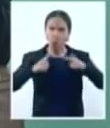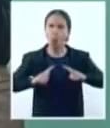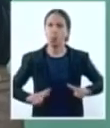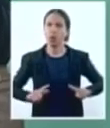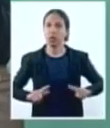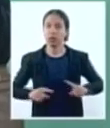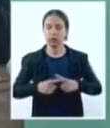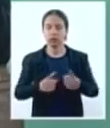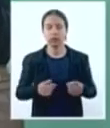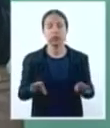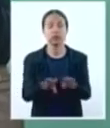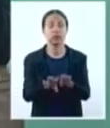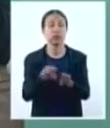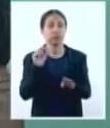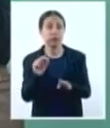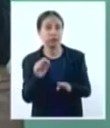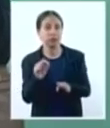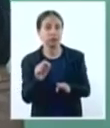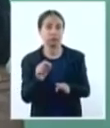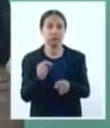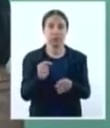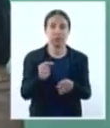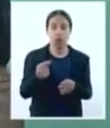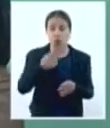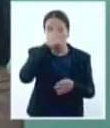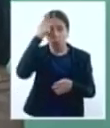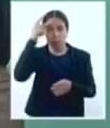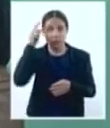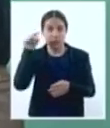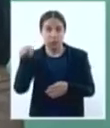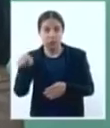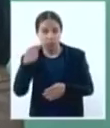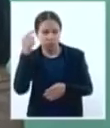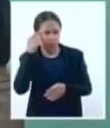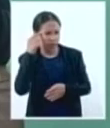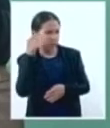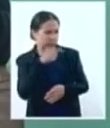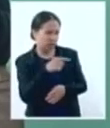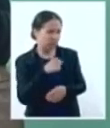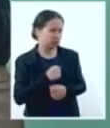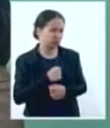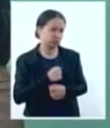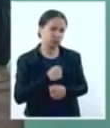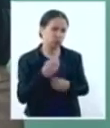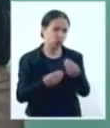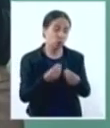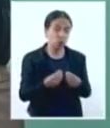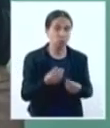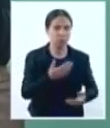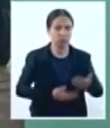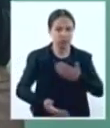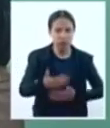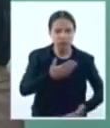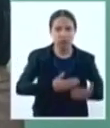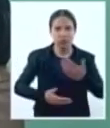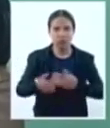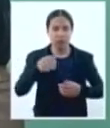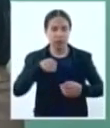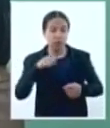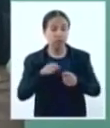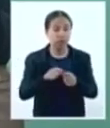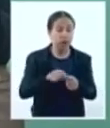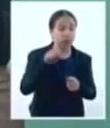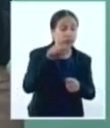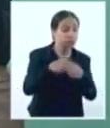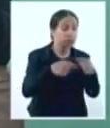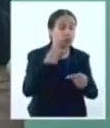uma margem ali de curral eleitoral, ela abre uma margem de troca de favores. É verdade. De, olha, você contrata aí uma pessoa...